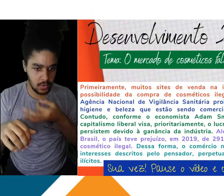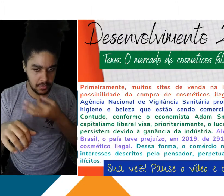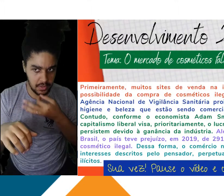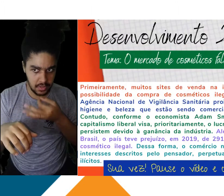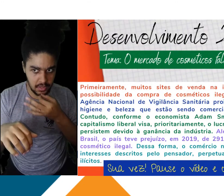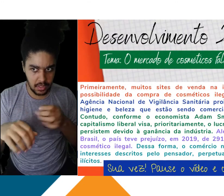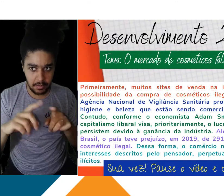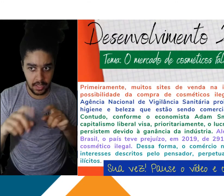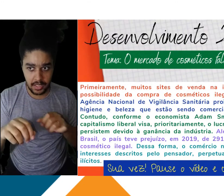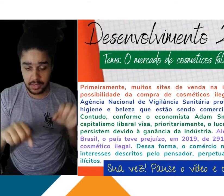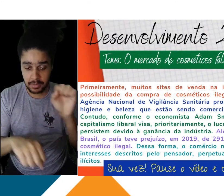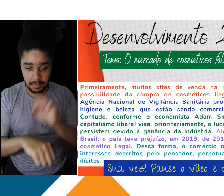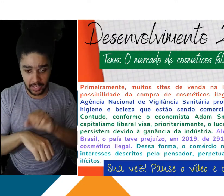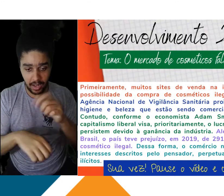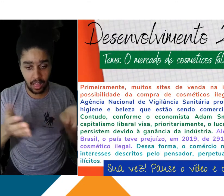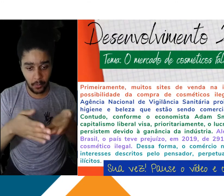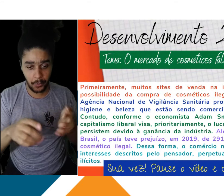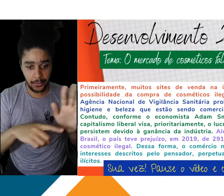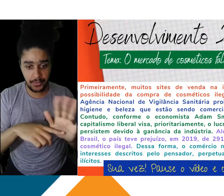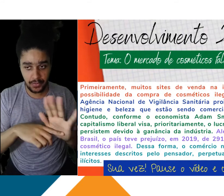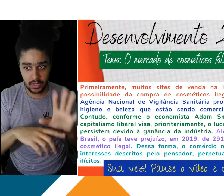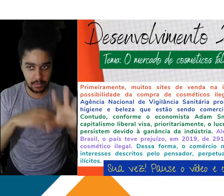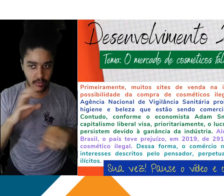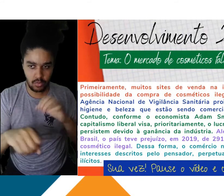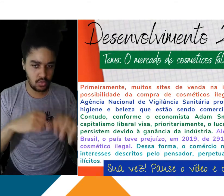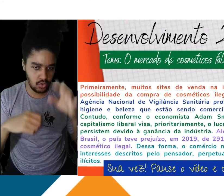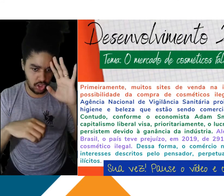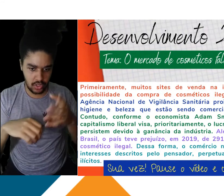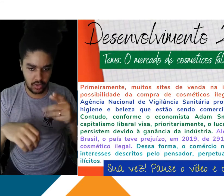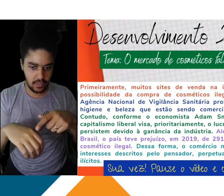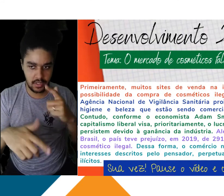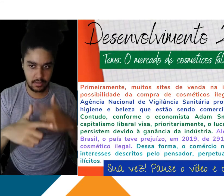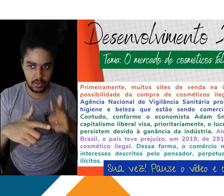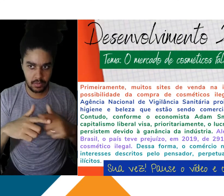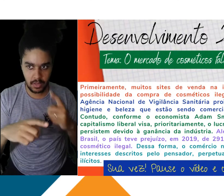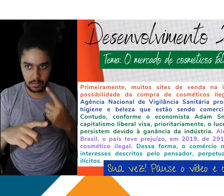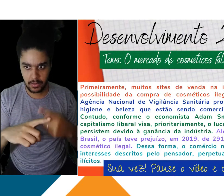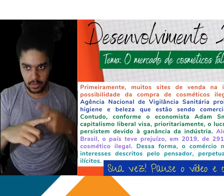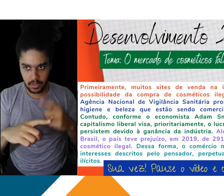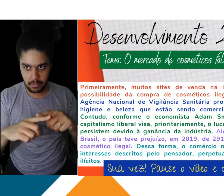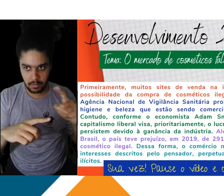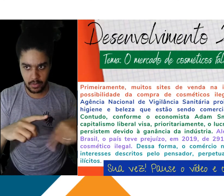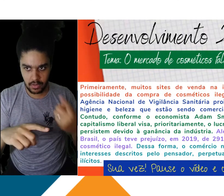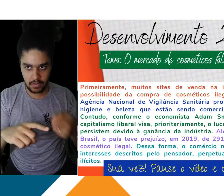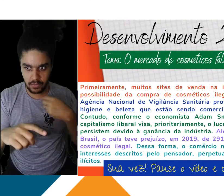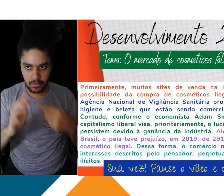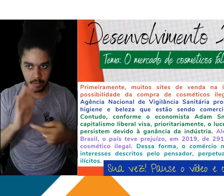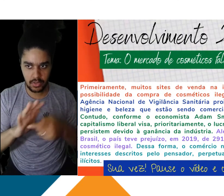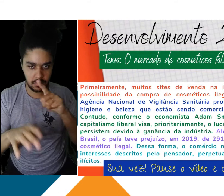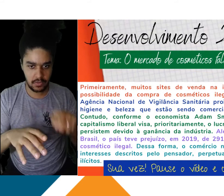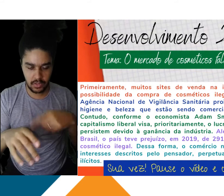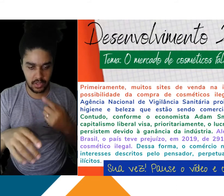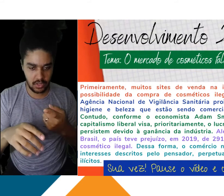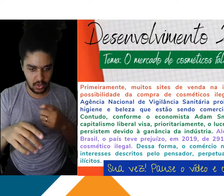nos comentários como você mudaria, mas pausa agora esse vídeo e busque resolver esse problema, porque na próxima apresentação eu